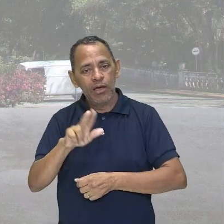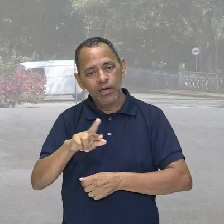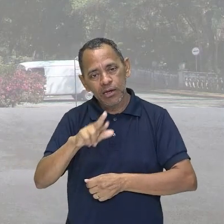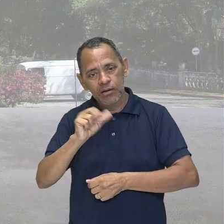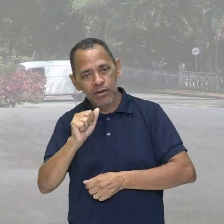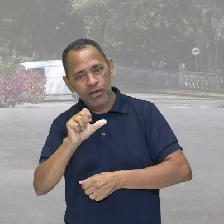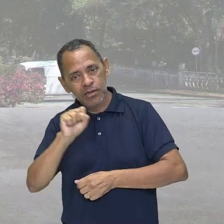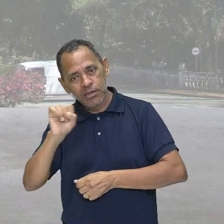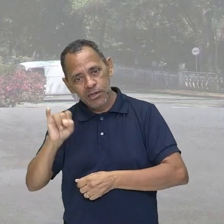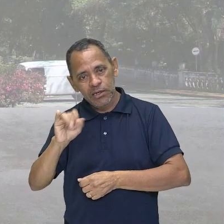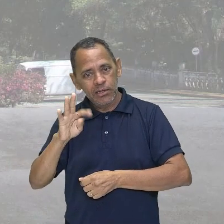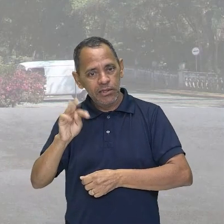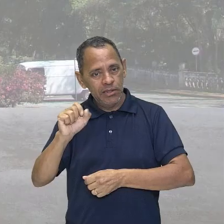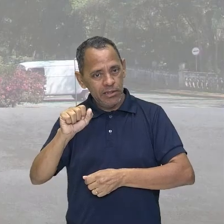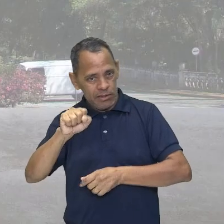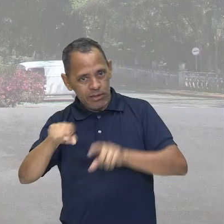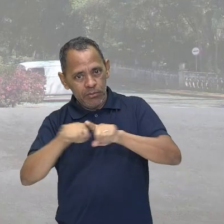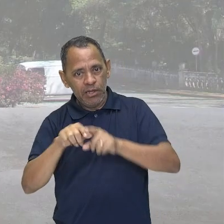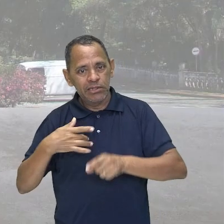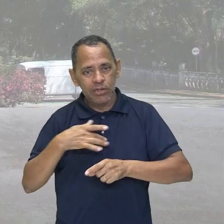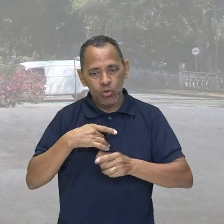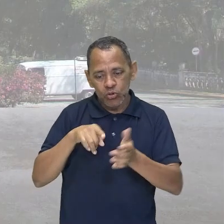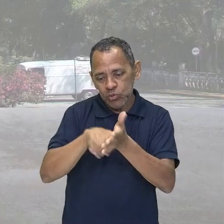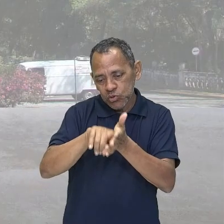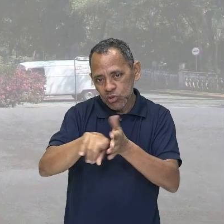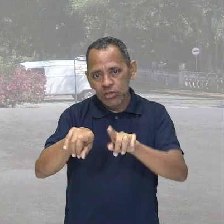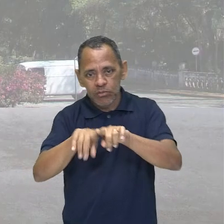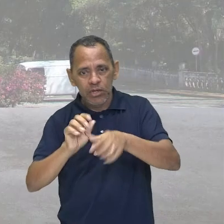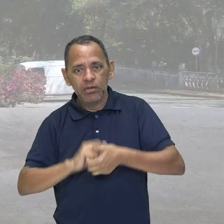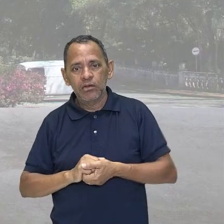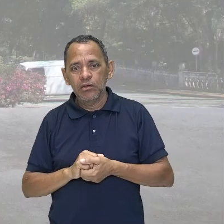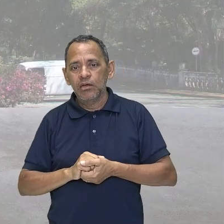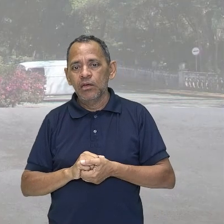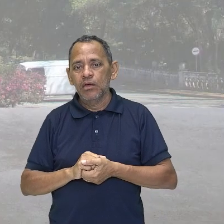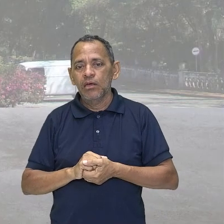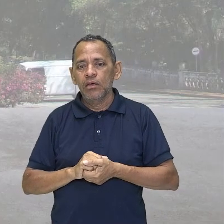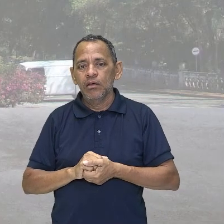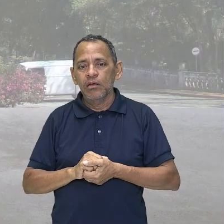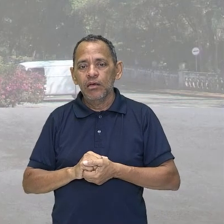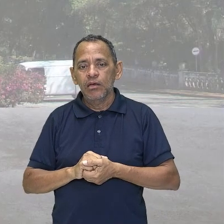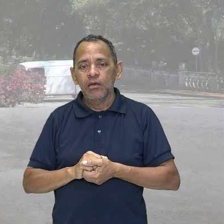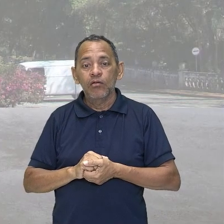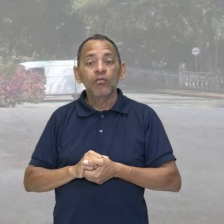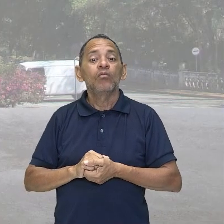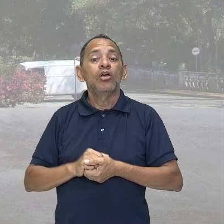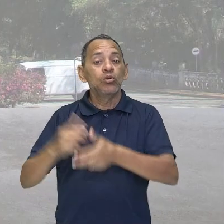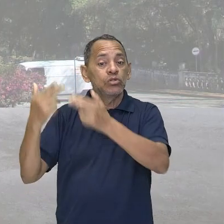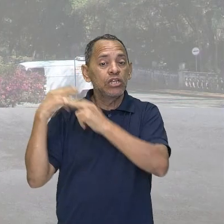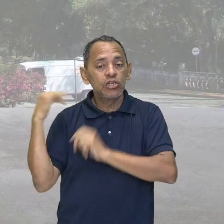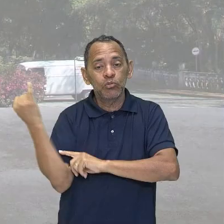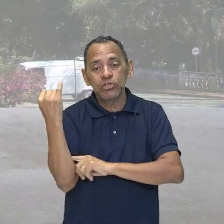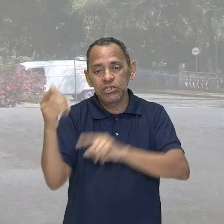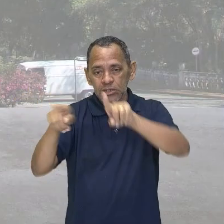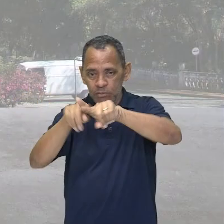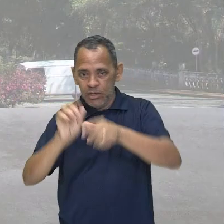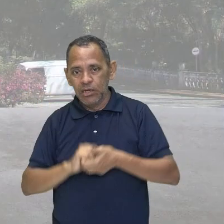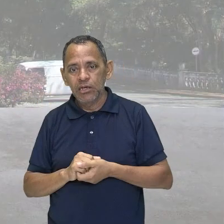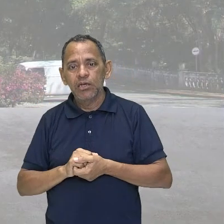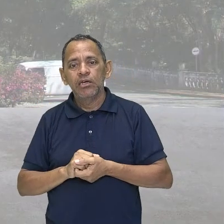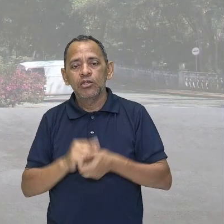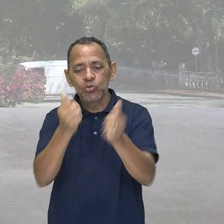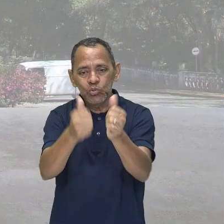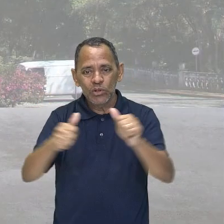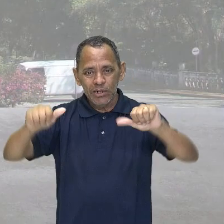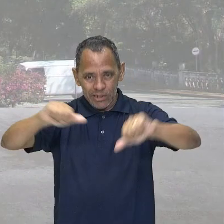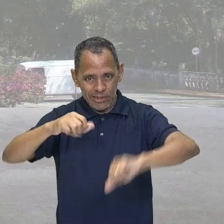forma profissionais da saúde e pesquisadores. Então, a Fiocruz teve um papel fundamental na crise sanitária do surto contra